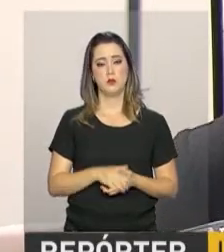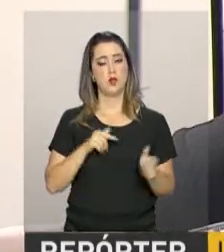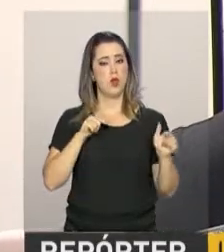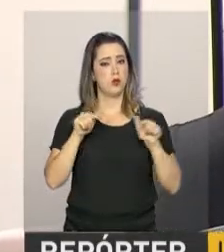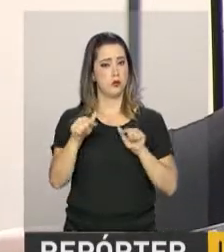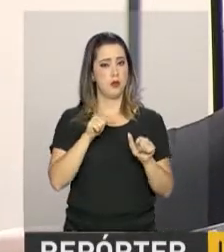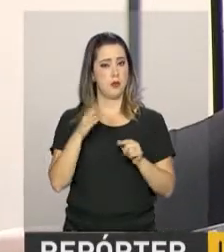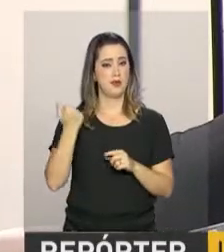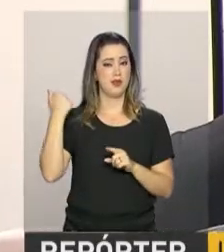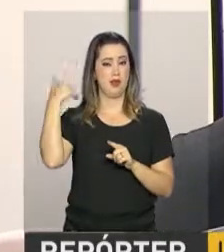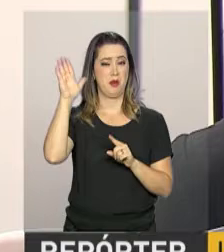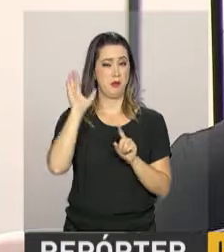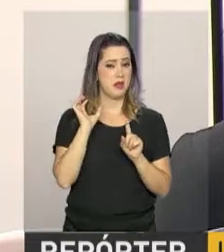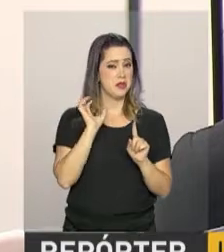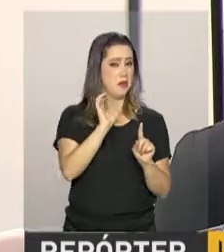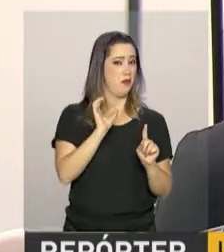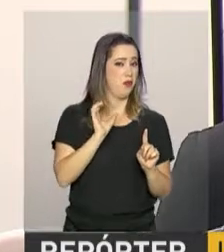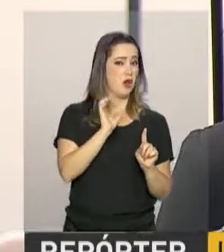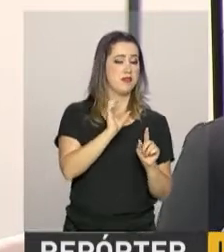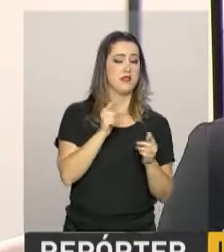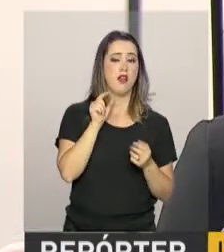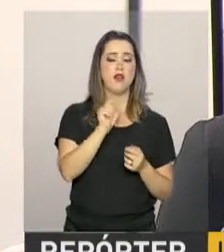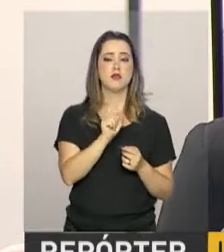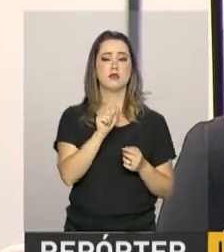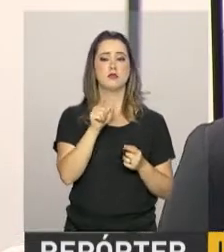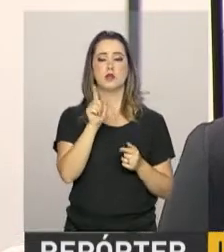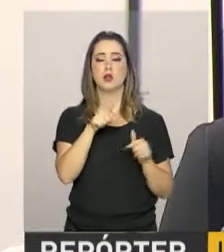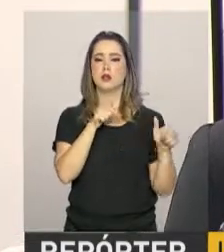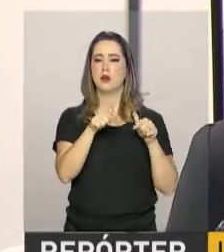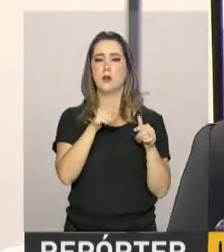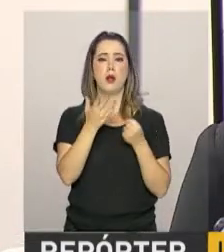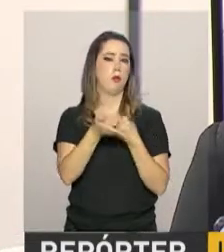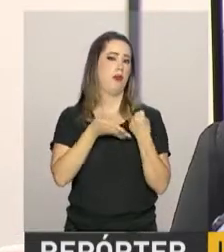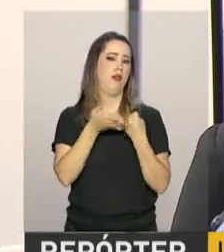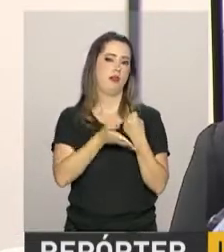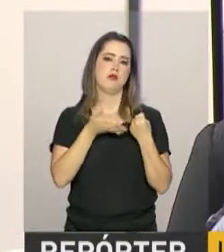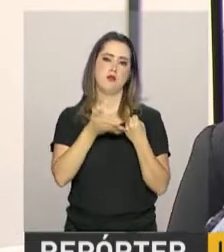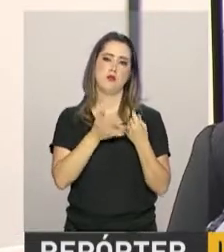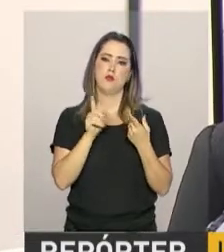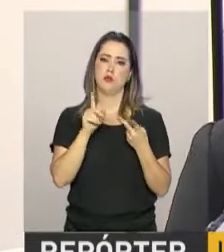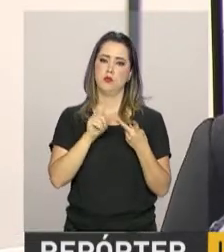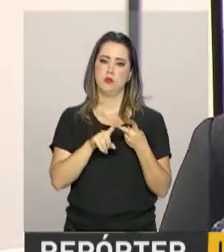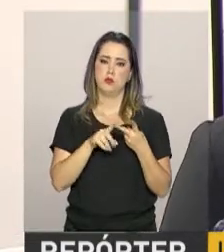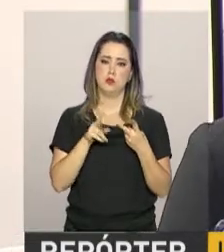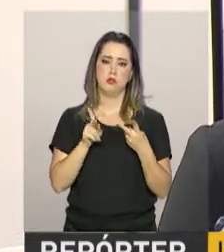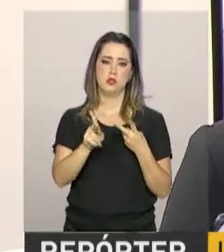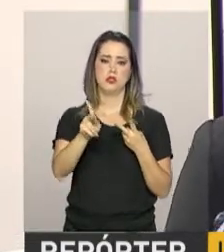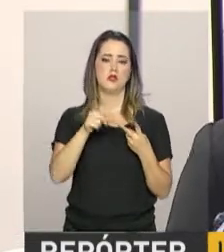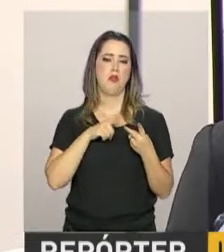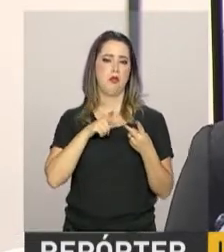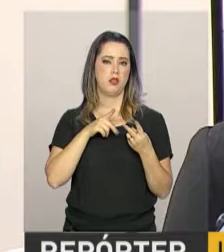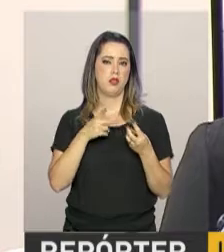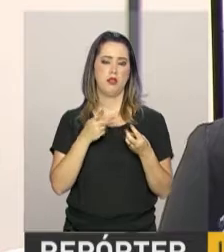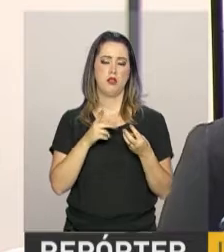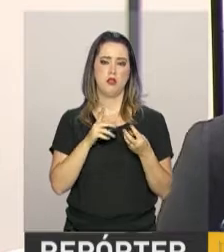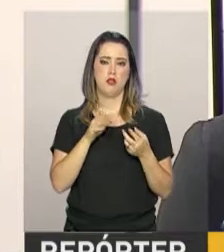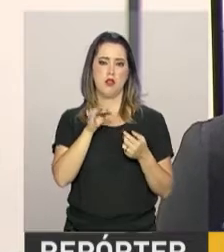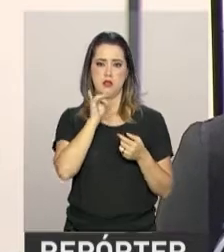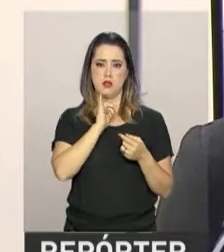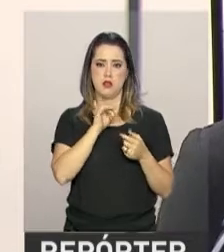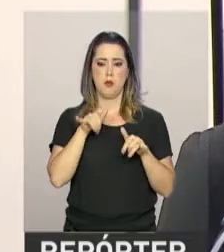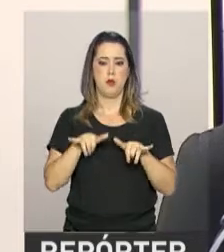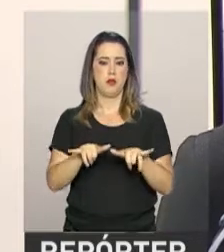pressionaram os resultados vieram mais relevância são atividades básicas atividade de uso contínuo e básicas como